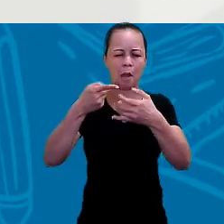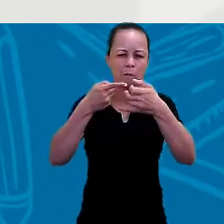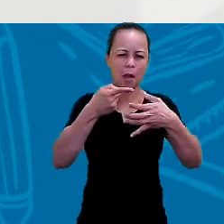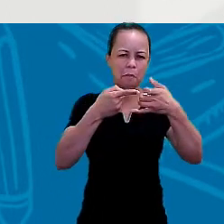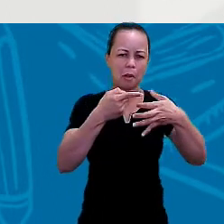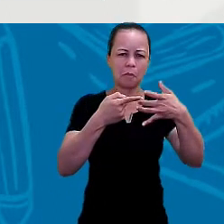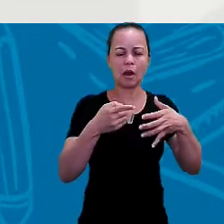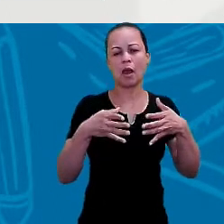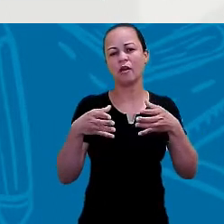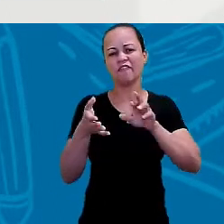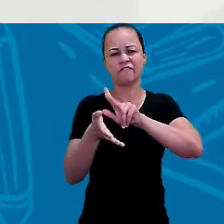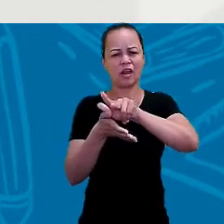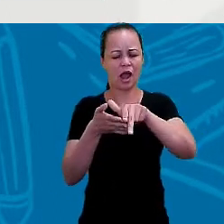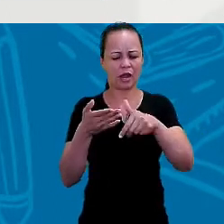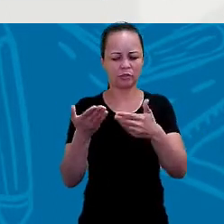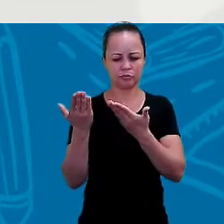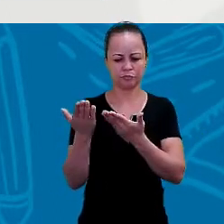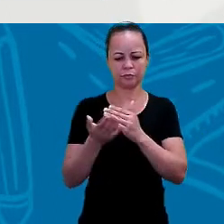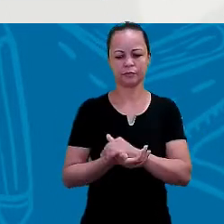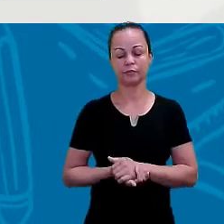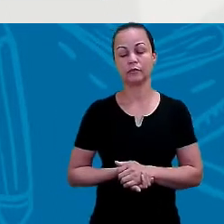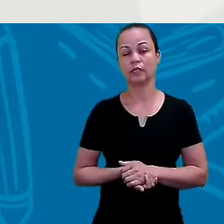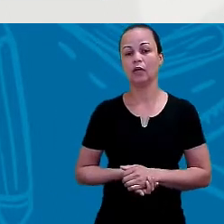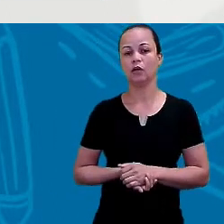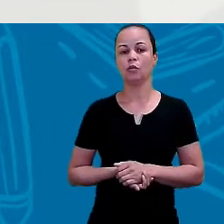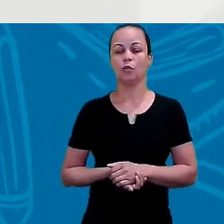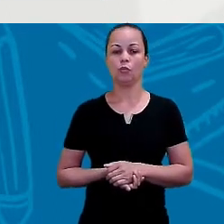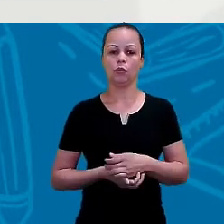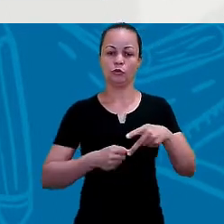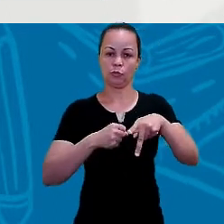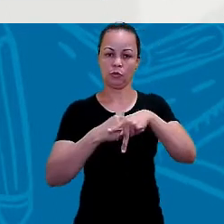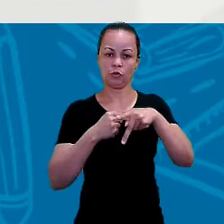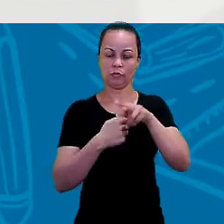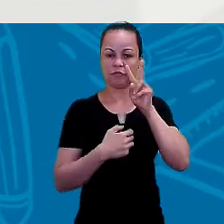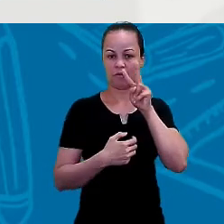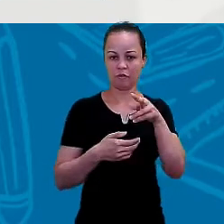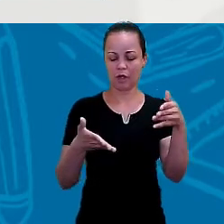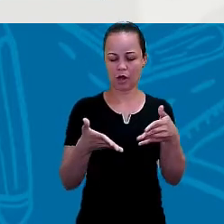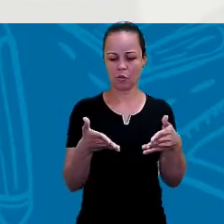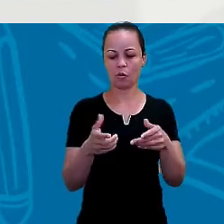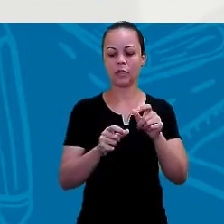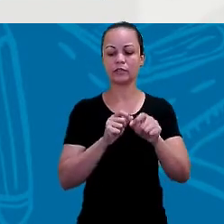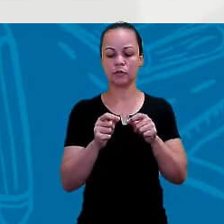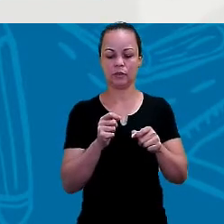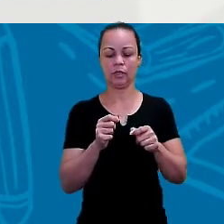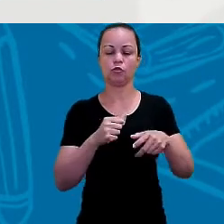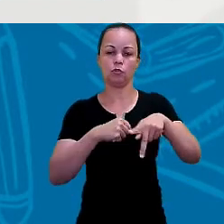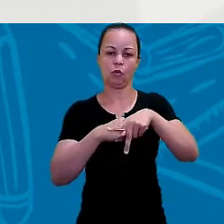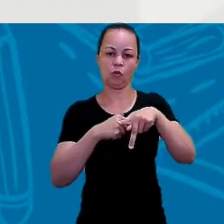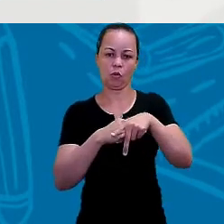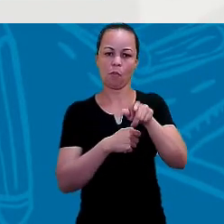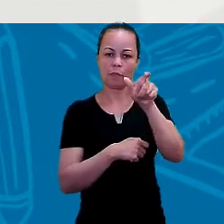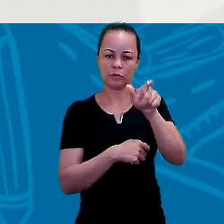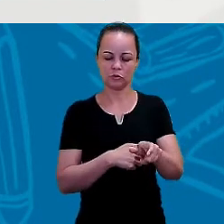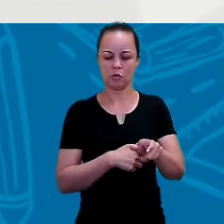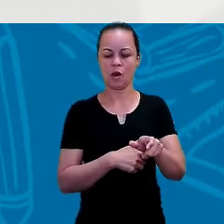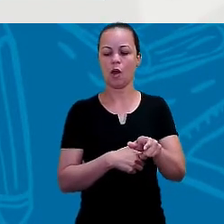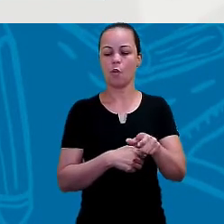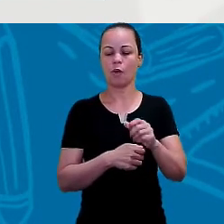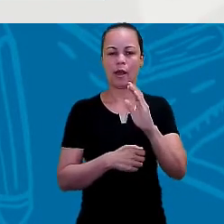Como aqui está dizendo. Os que a gente vai ver agora são os pronomes pessoal do caso reto, tá?